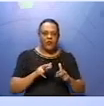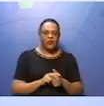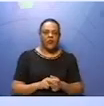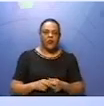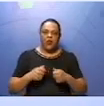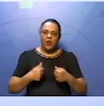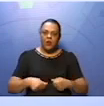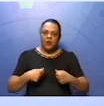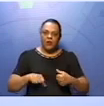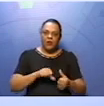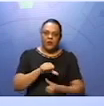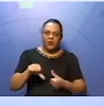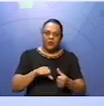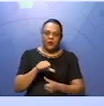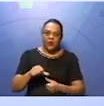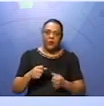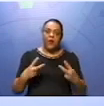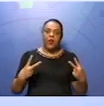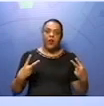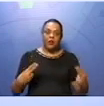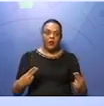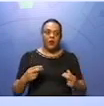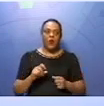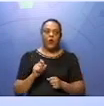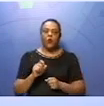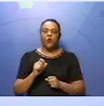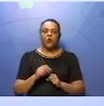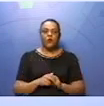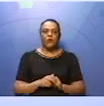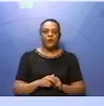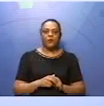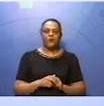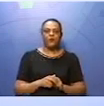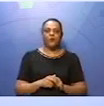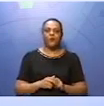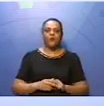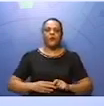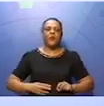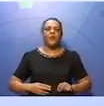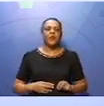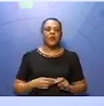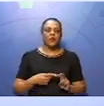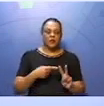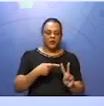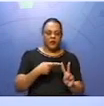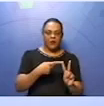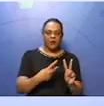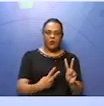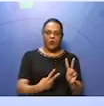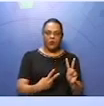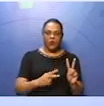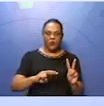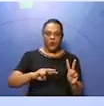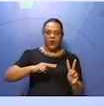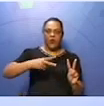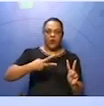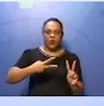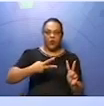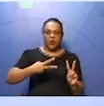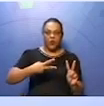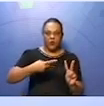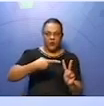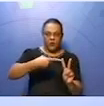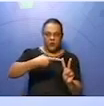diferentes em índices iguais. Para isso eu faço o seguinte, tá vendo o expoente aqui, dentro